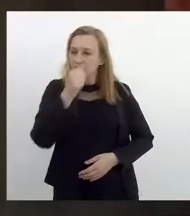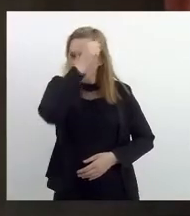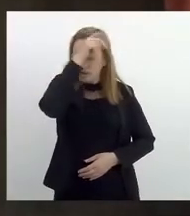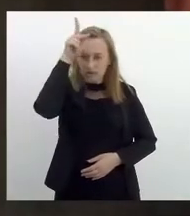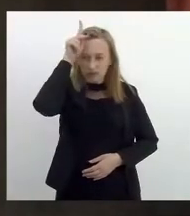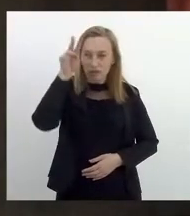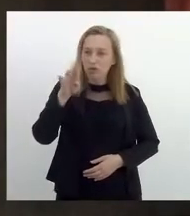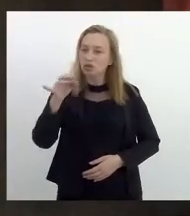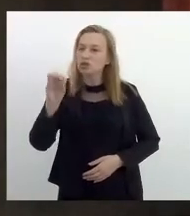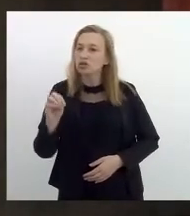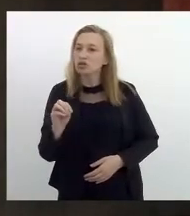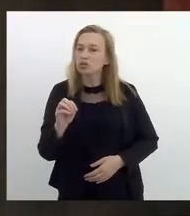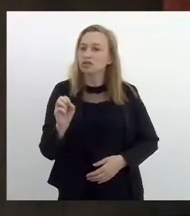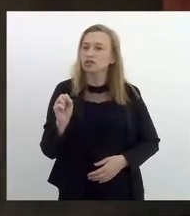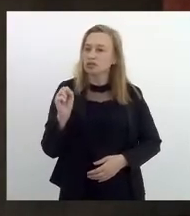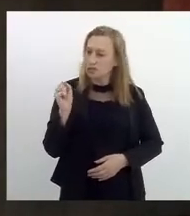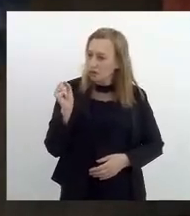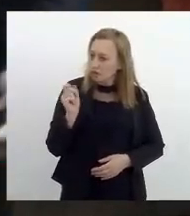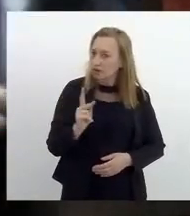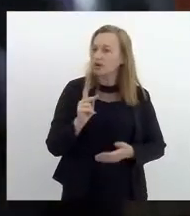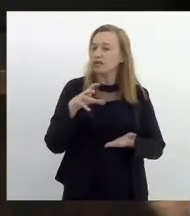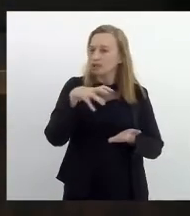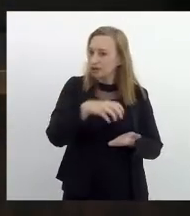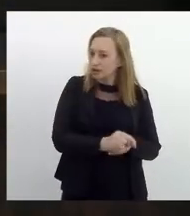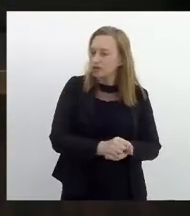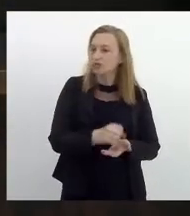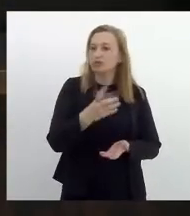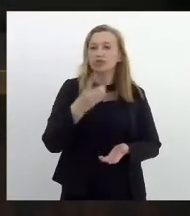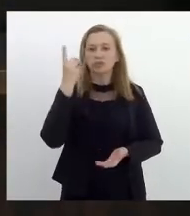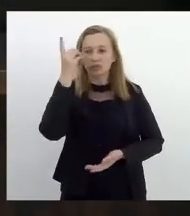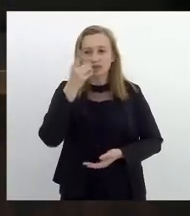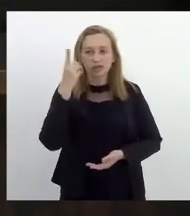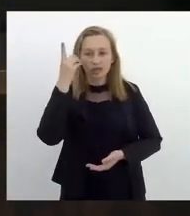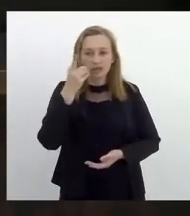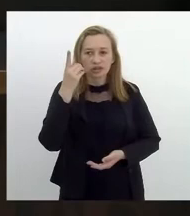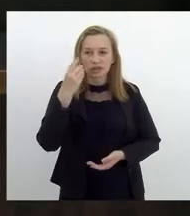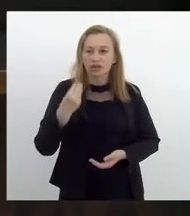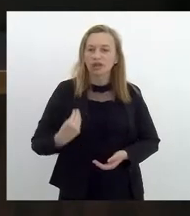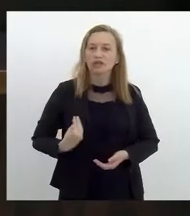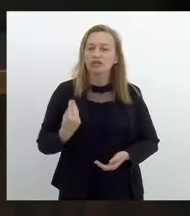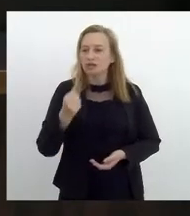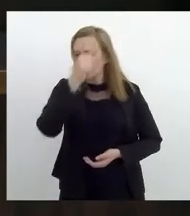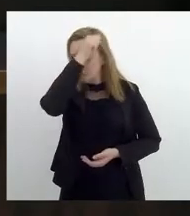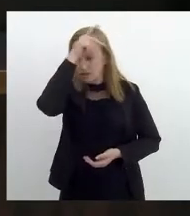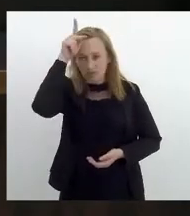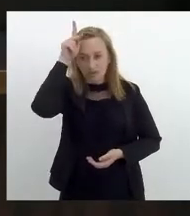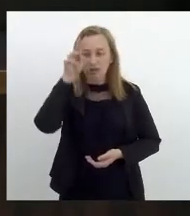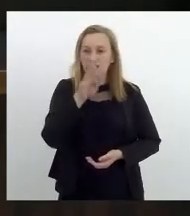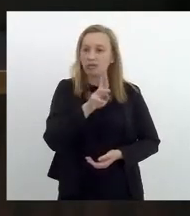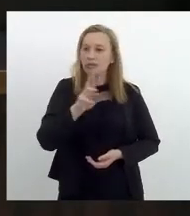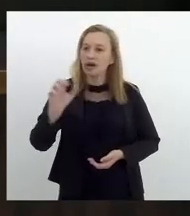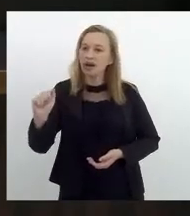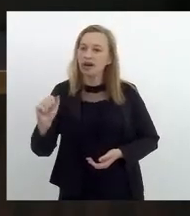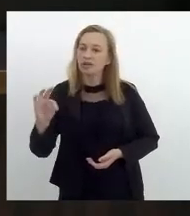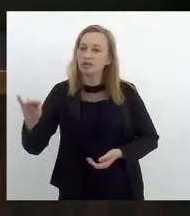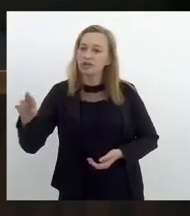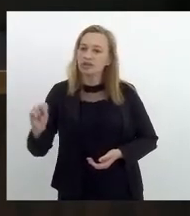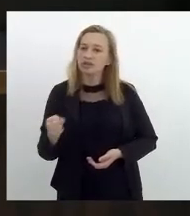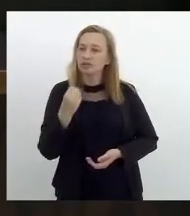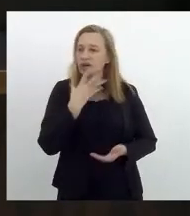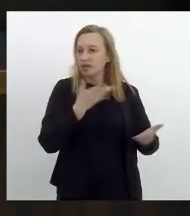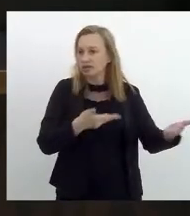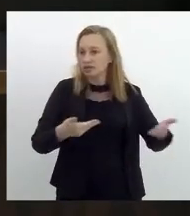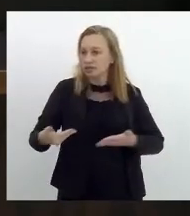aqui presente. Fica obrigado. Feito o registro pelo deputado, a presença do nosso prefeito de Barra Mansa, Rodrigo W. Seja muito